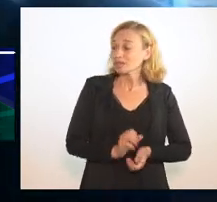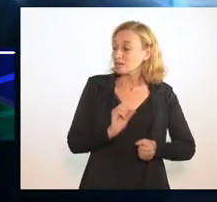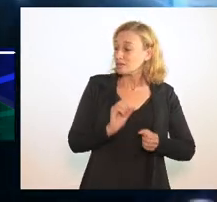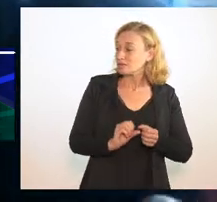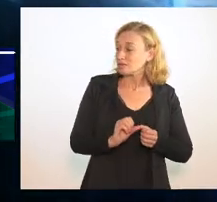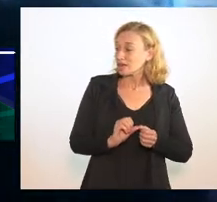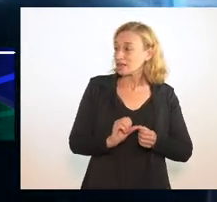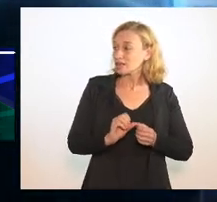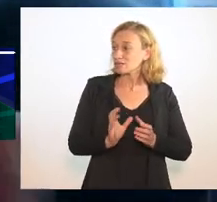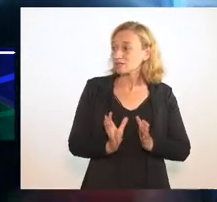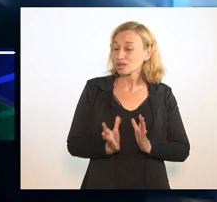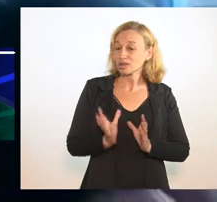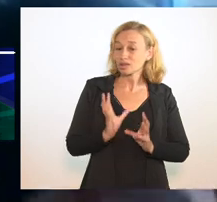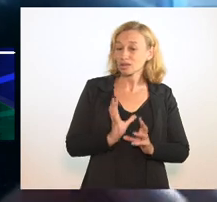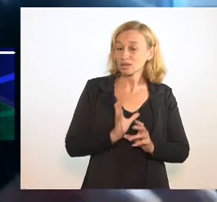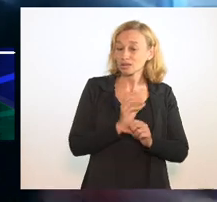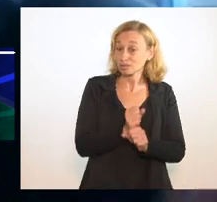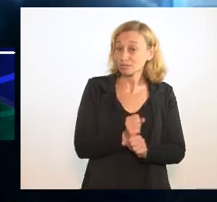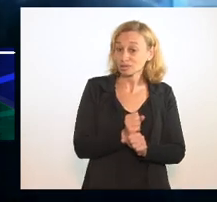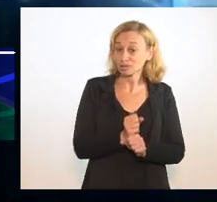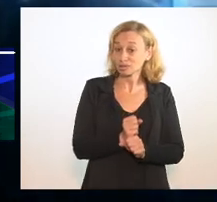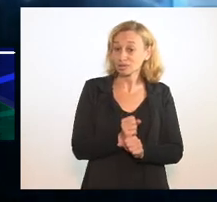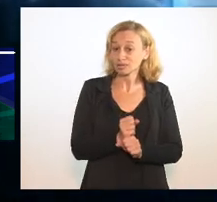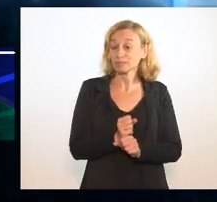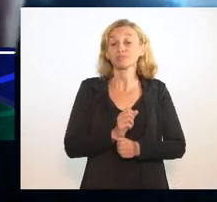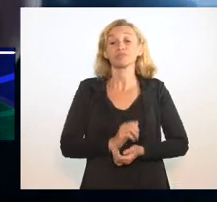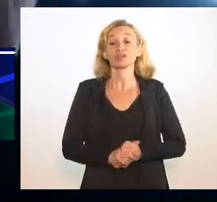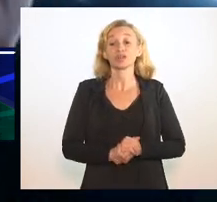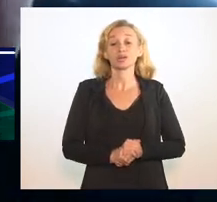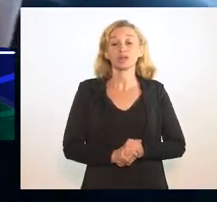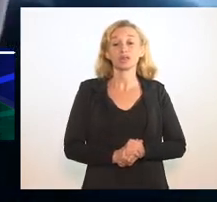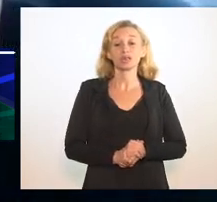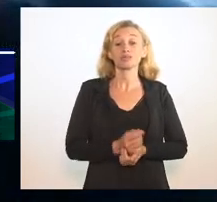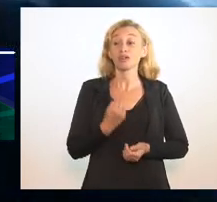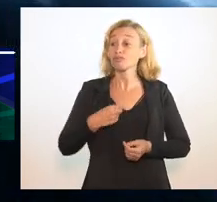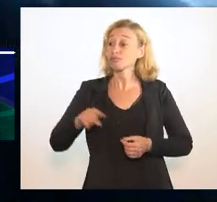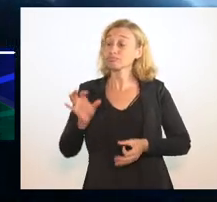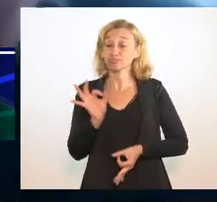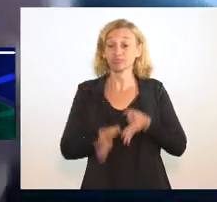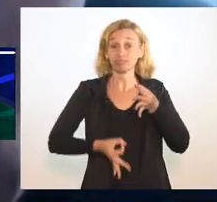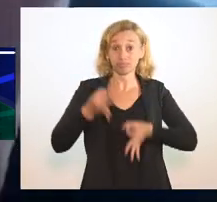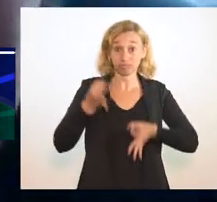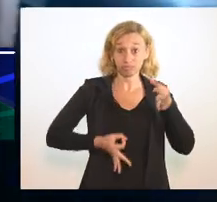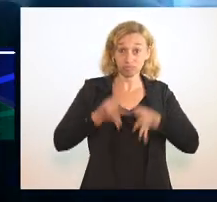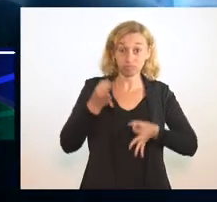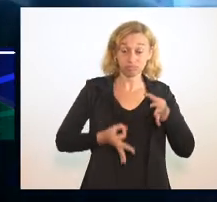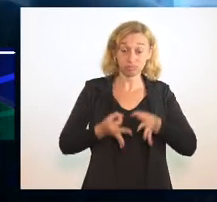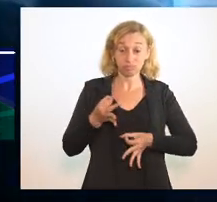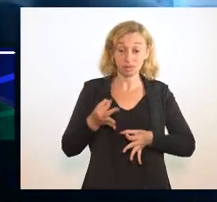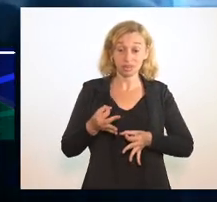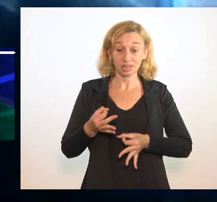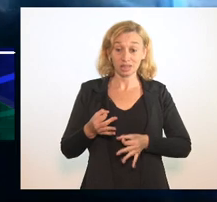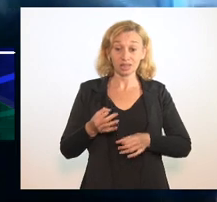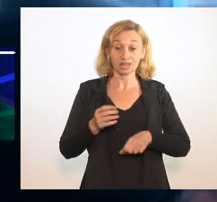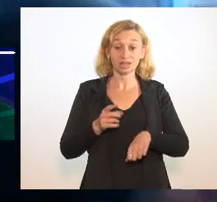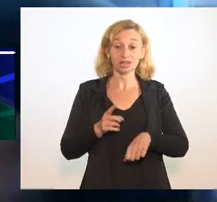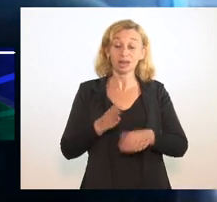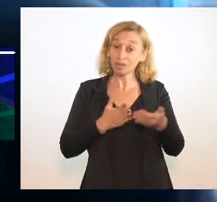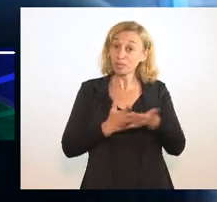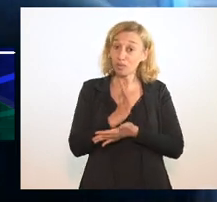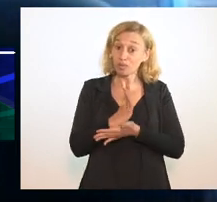um taque com a SEDAI, com o governo estadual, levou à justiça, que validou esse